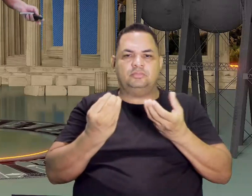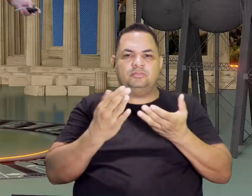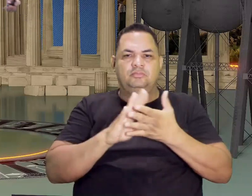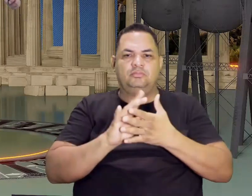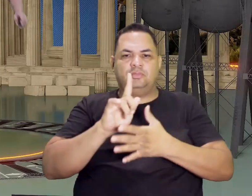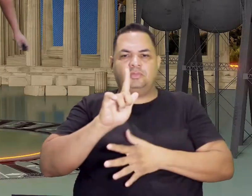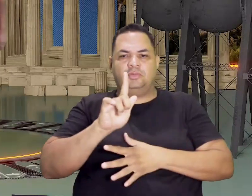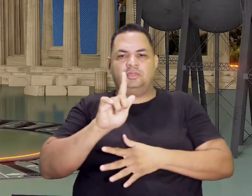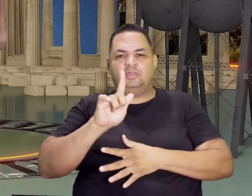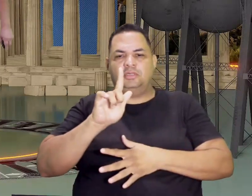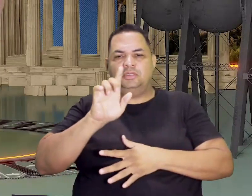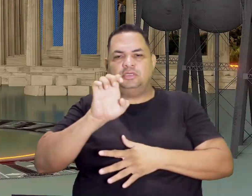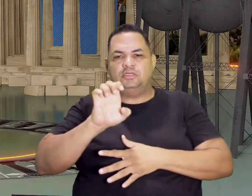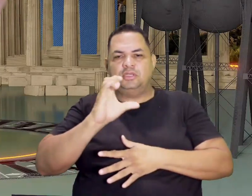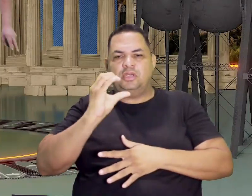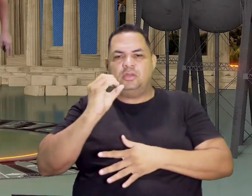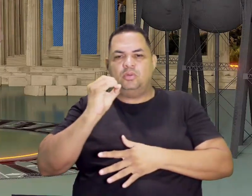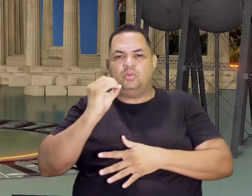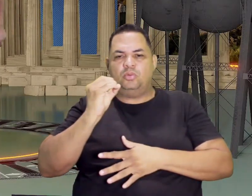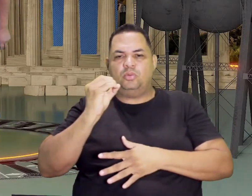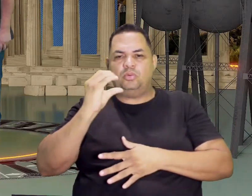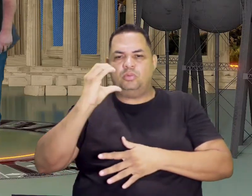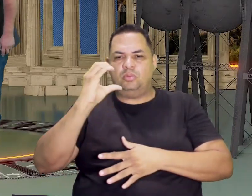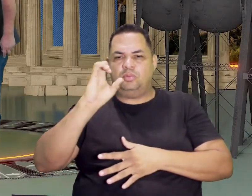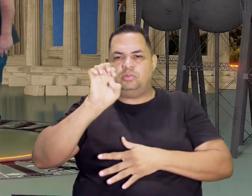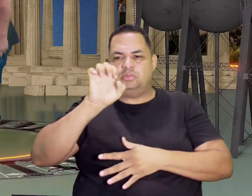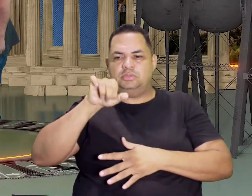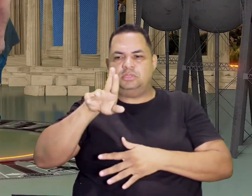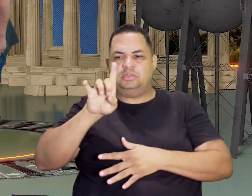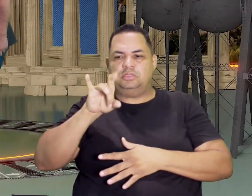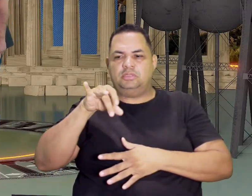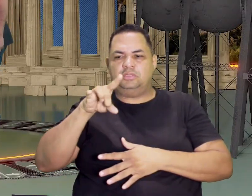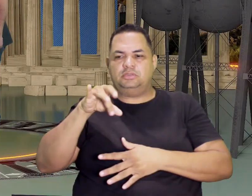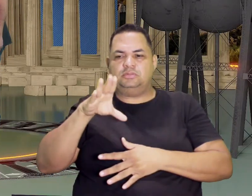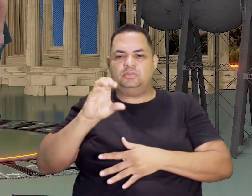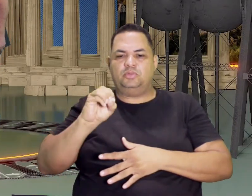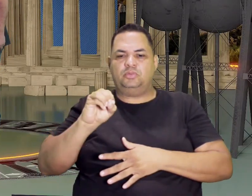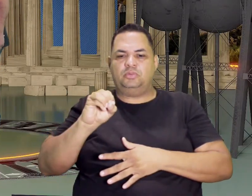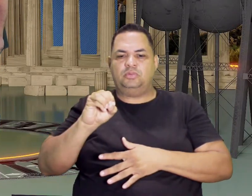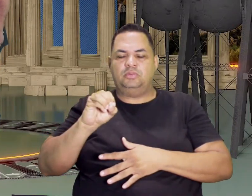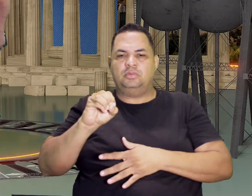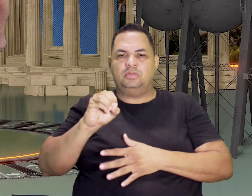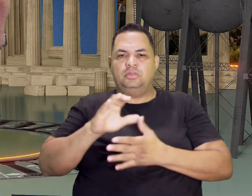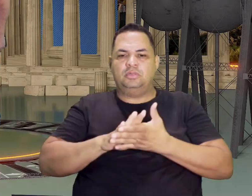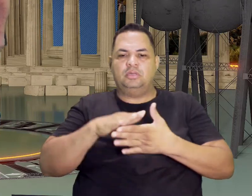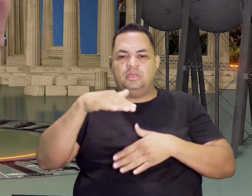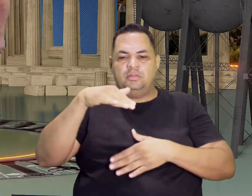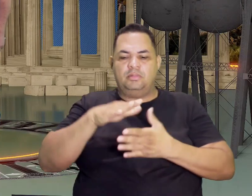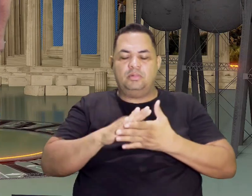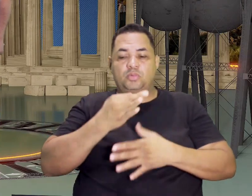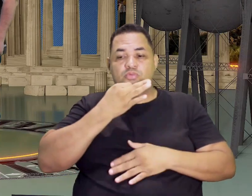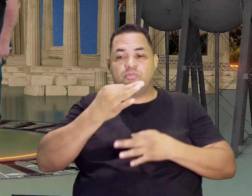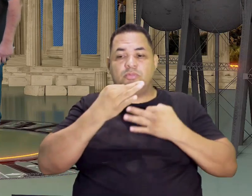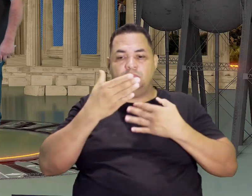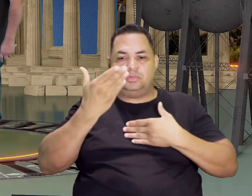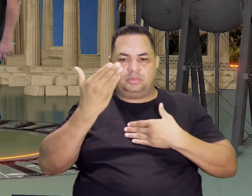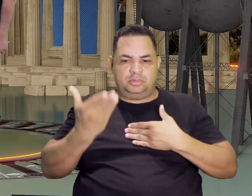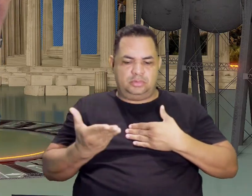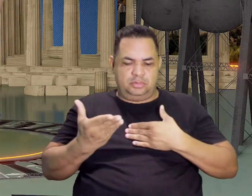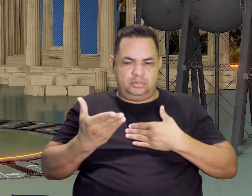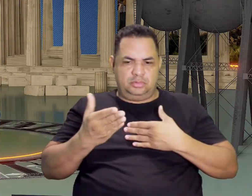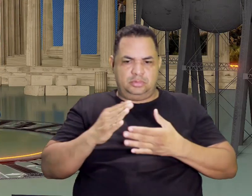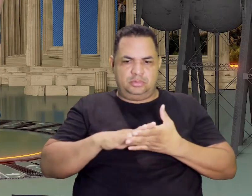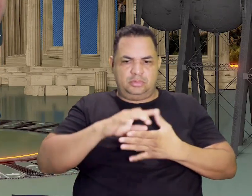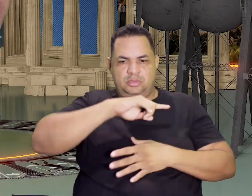o geocentrismo. Colocamos lá, aqui, ó, embaixo, tá vendo aí onde eu estou pisando? Suponha que aqui é a Terra. Os